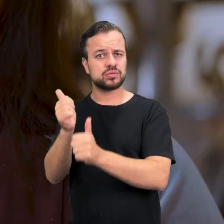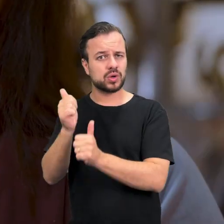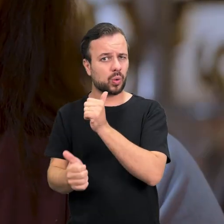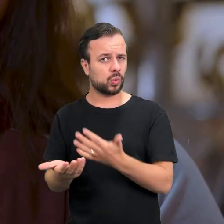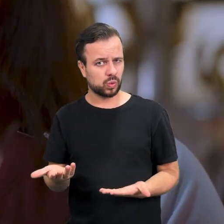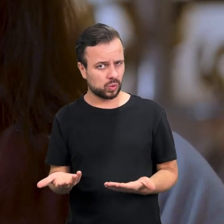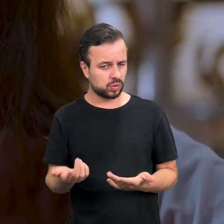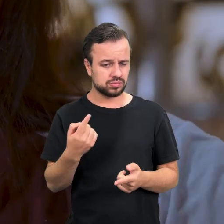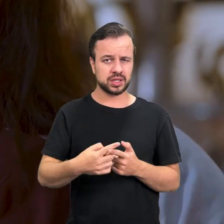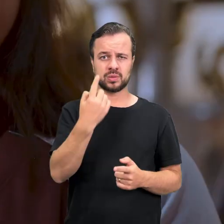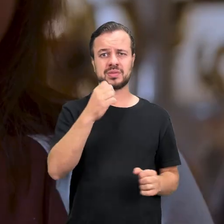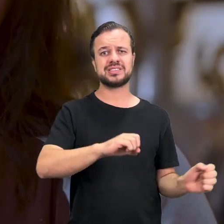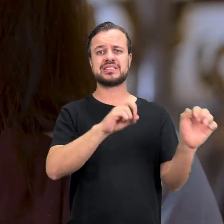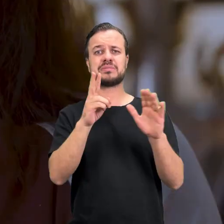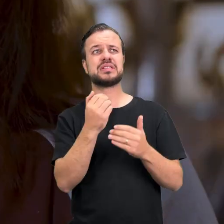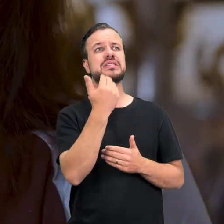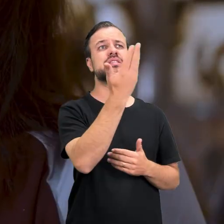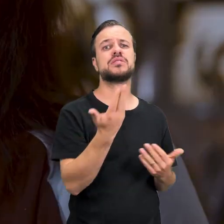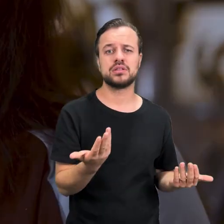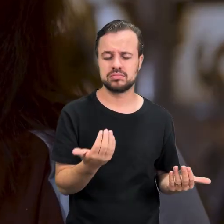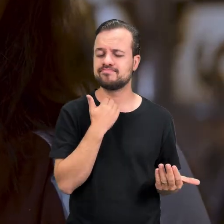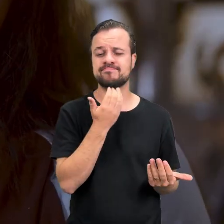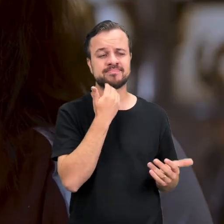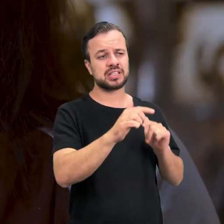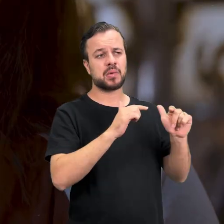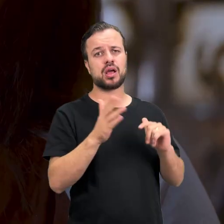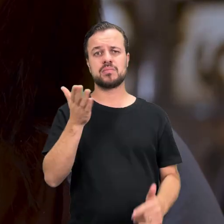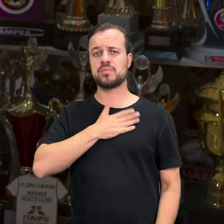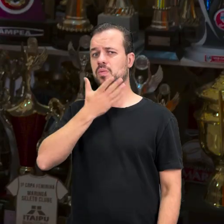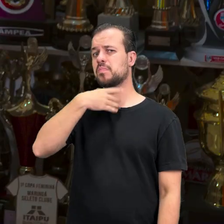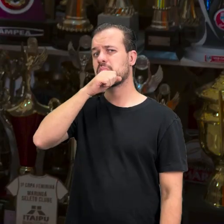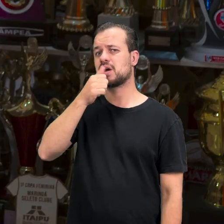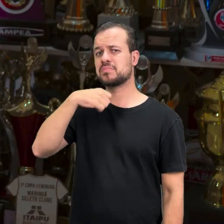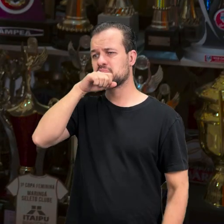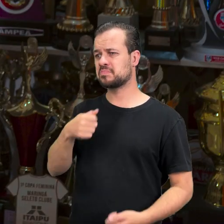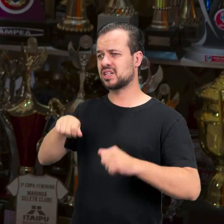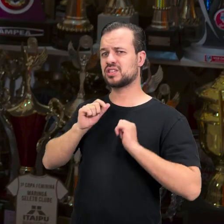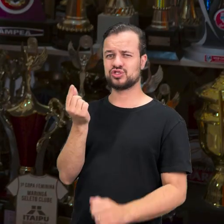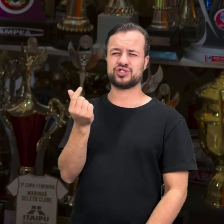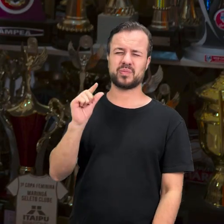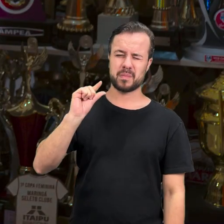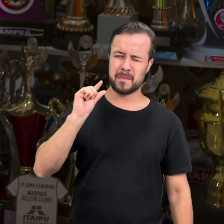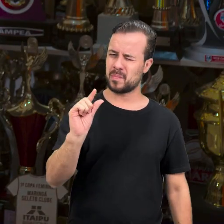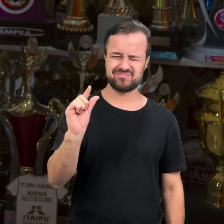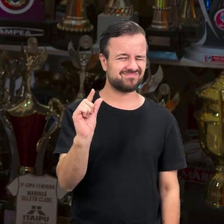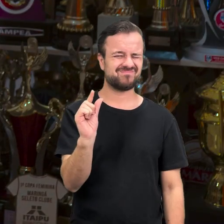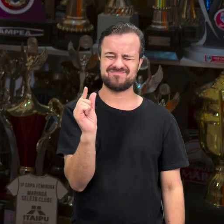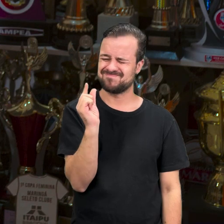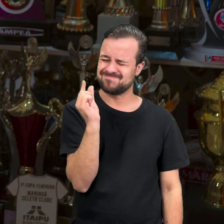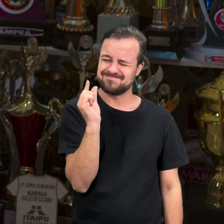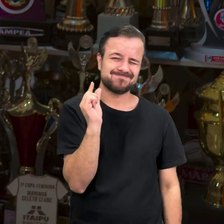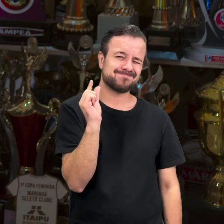né, porque ficava uma semana fora, aí eu não trabalhava. Então os meus pais tinham que me dar o dinheiro, uma ajuda de custo que eu recebia era